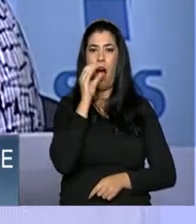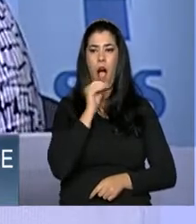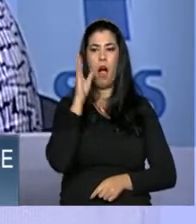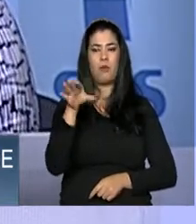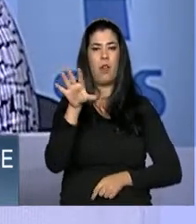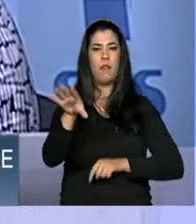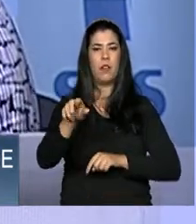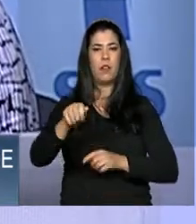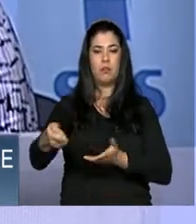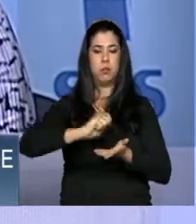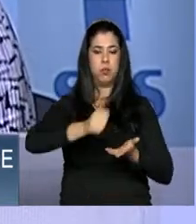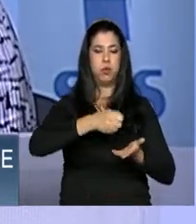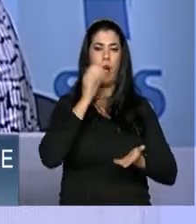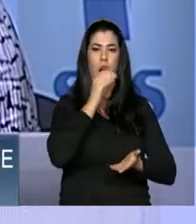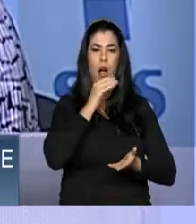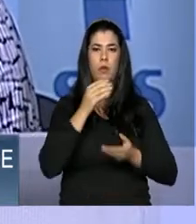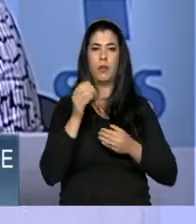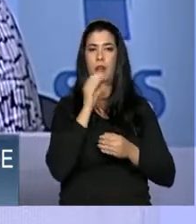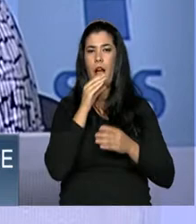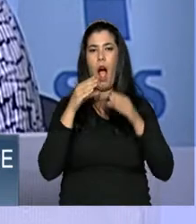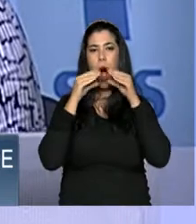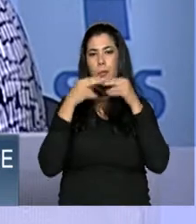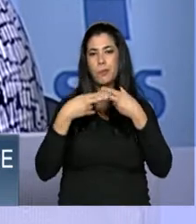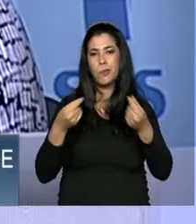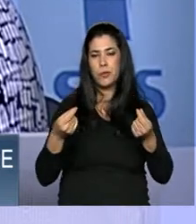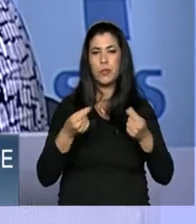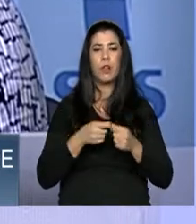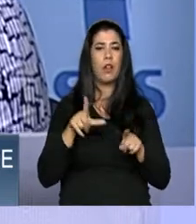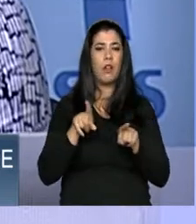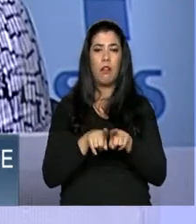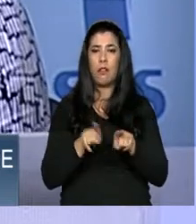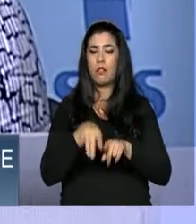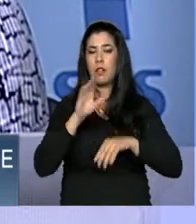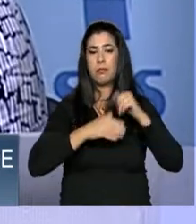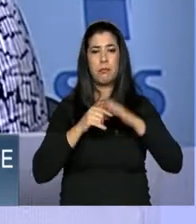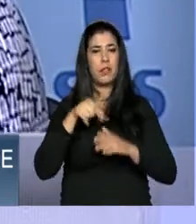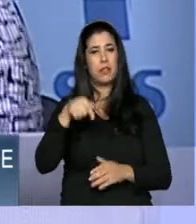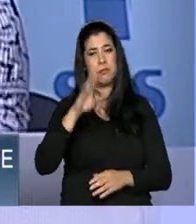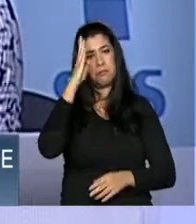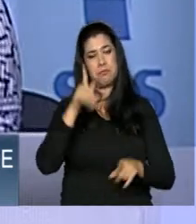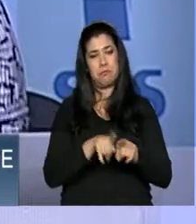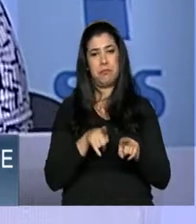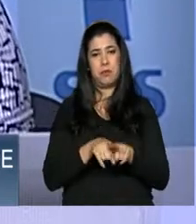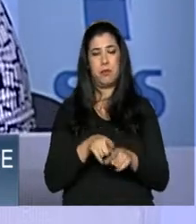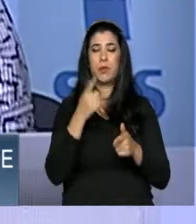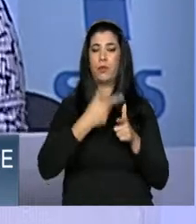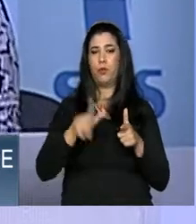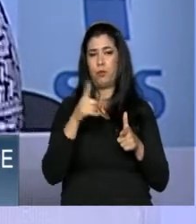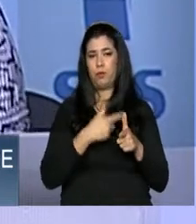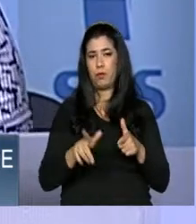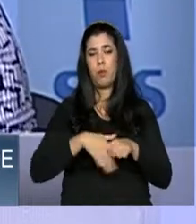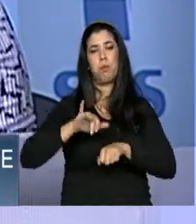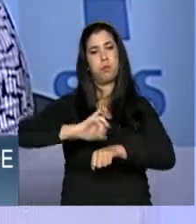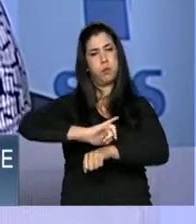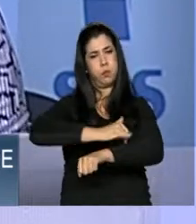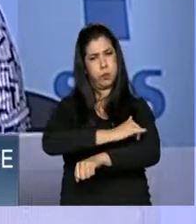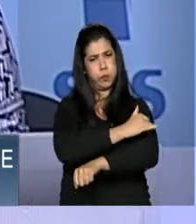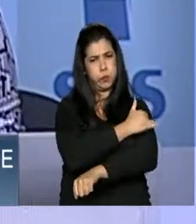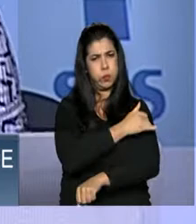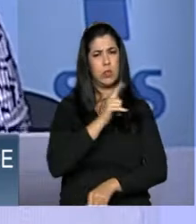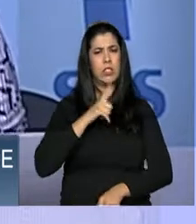mundo ocidental. Então, o problema do excesso de peso da obesidade, isso tem